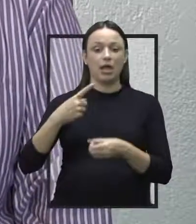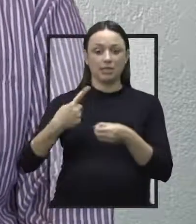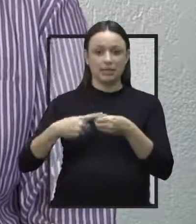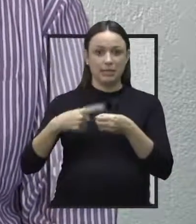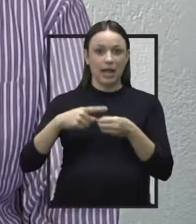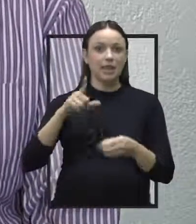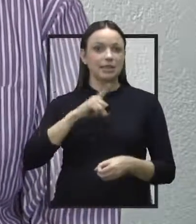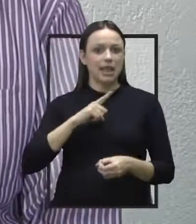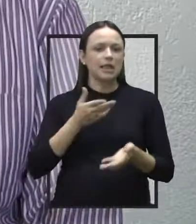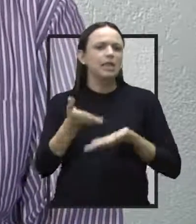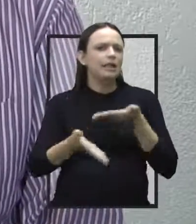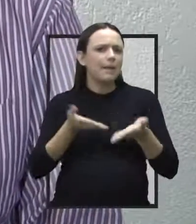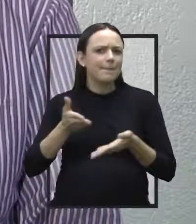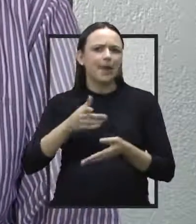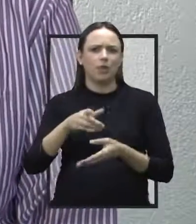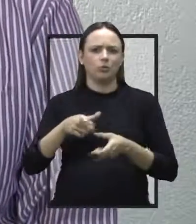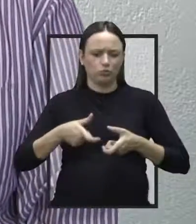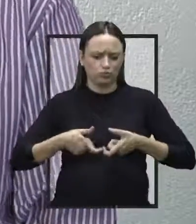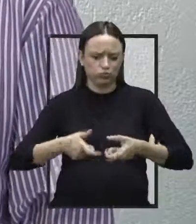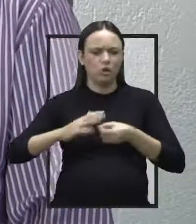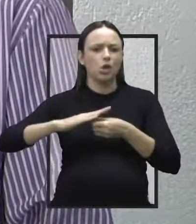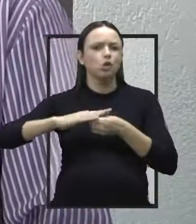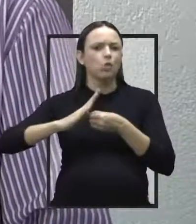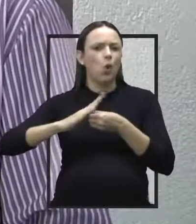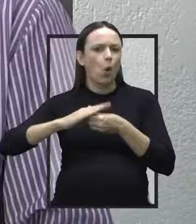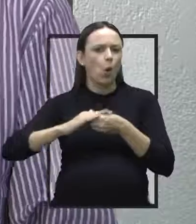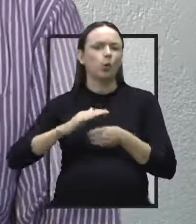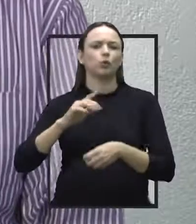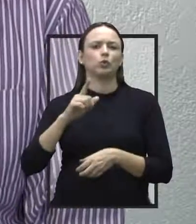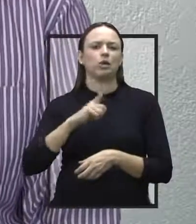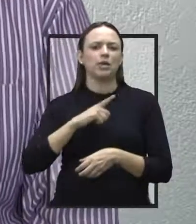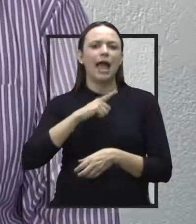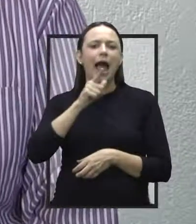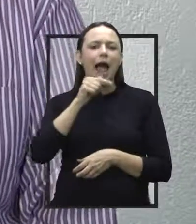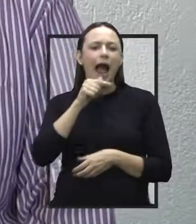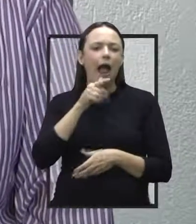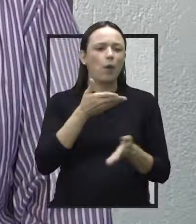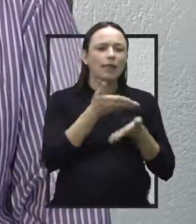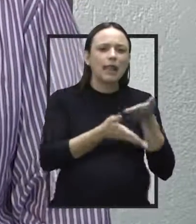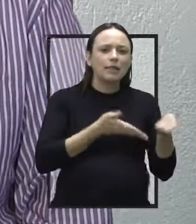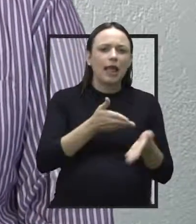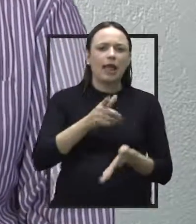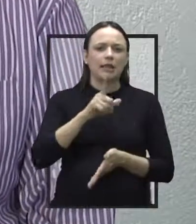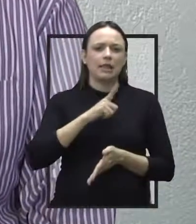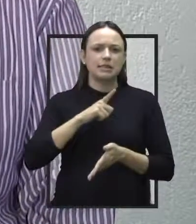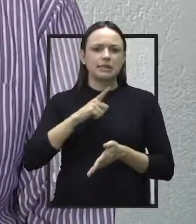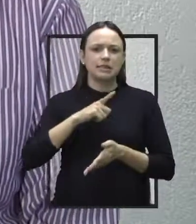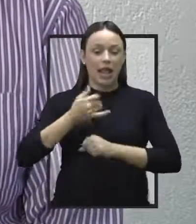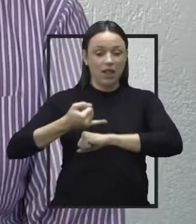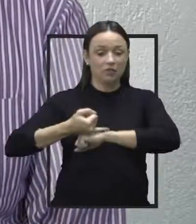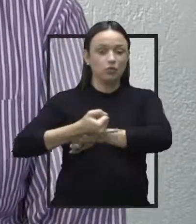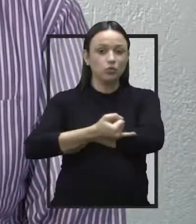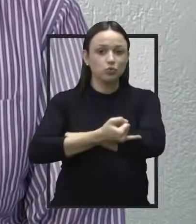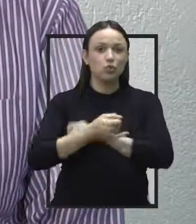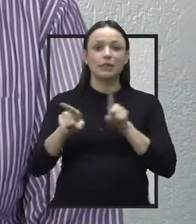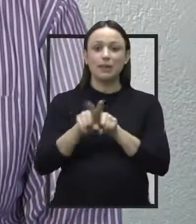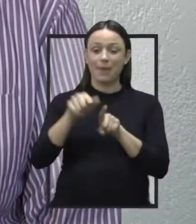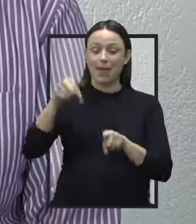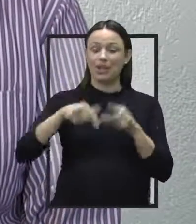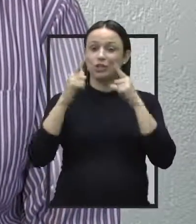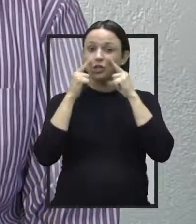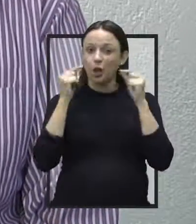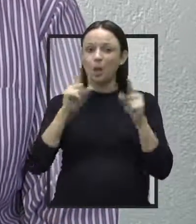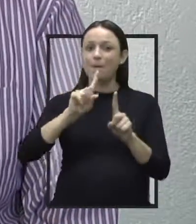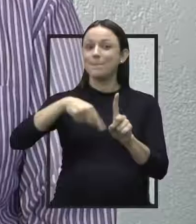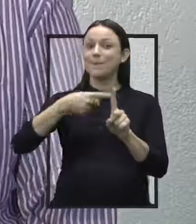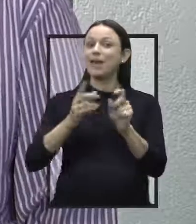com 100%, que tem água tratada, que tem infraestrutura, uma cidade como a nossa, mais segura do Brasil, com mais de